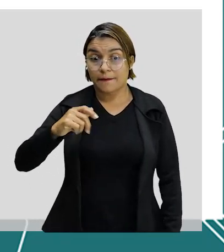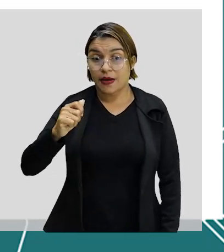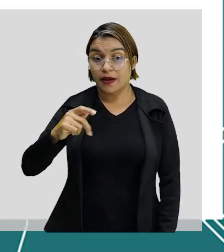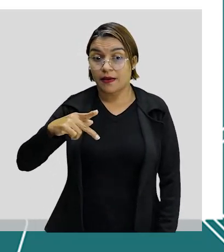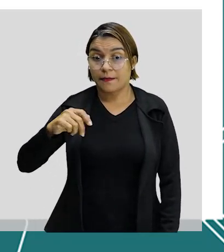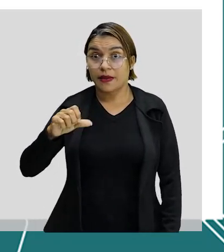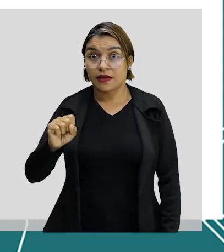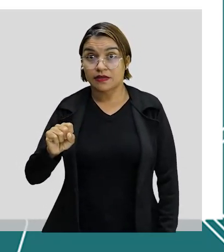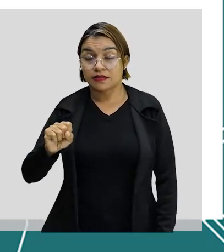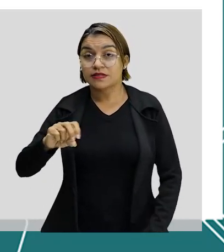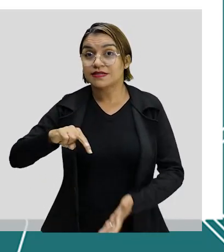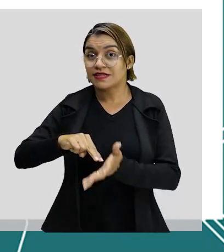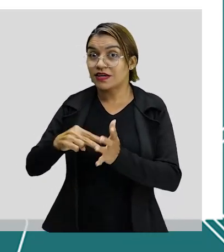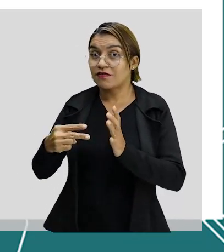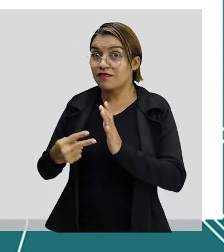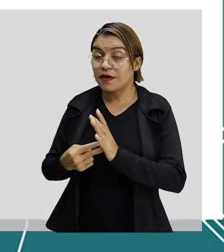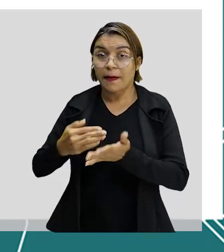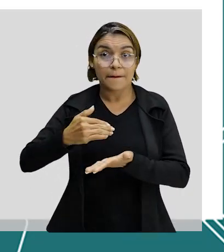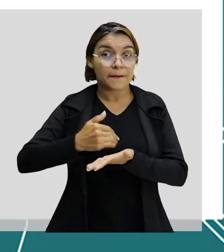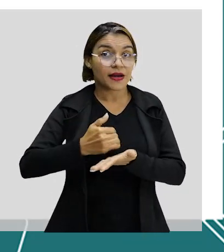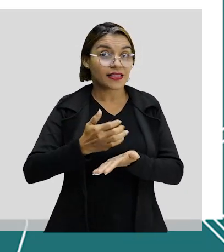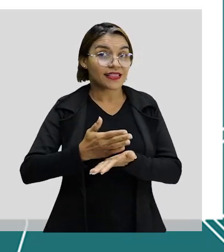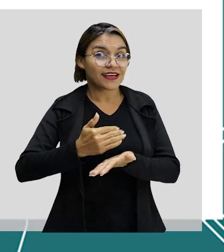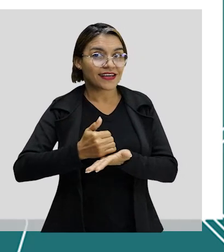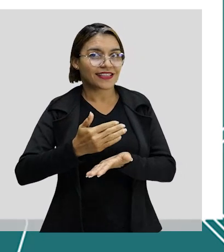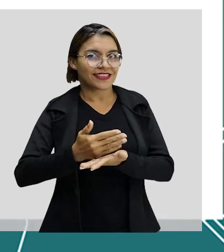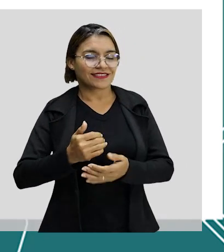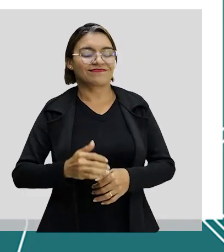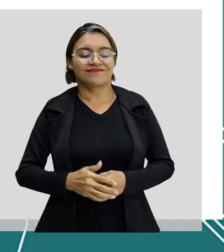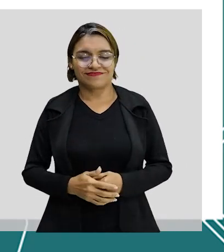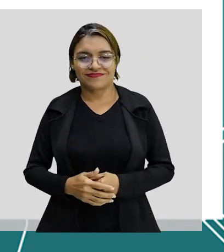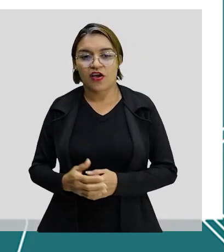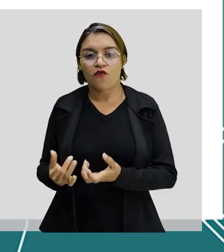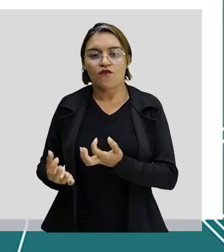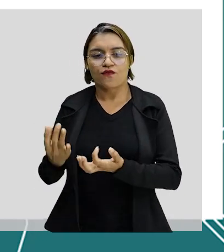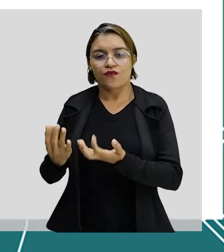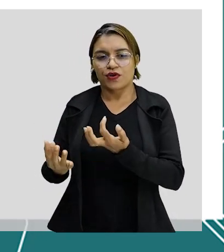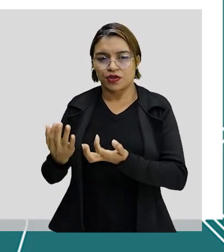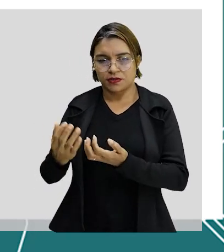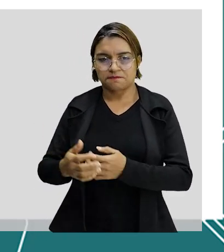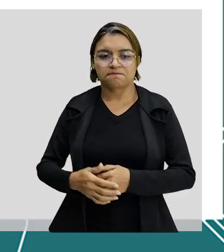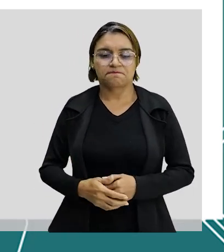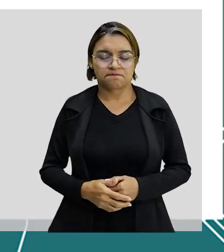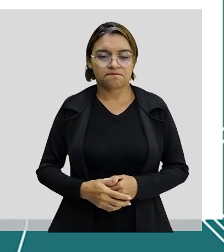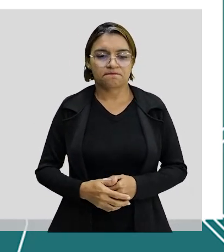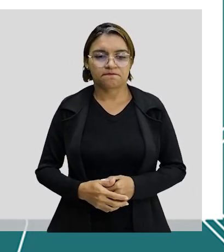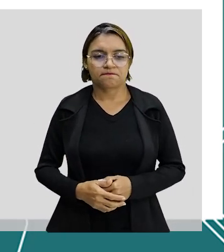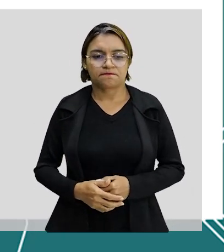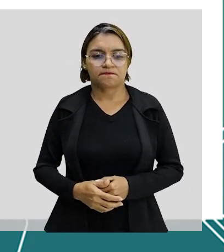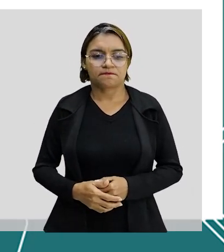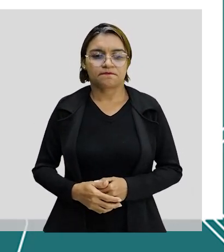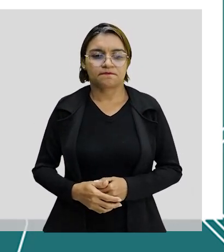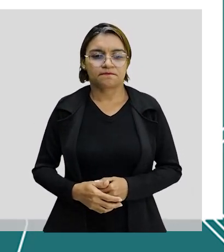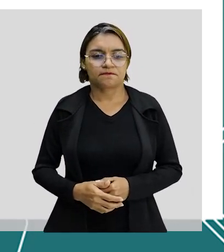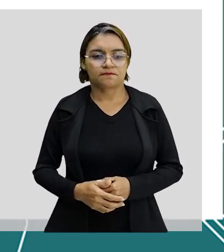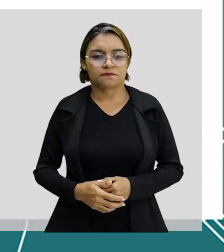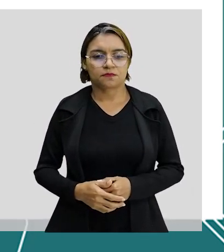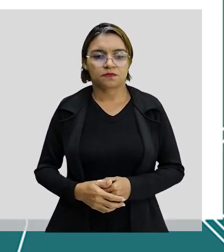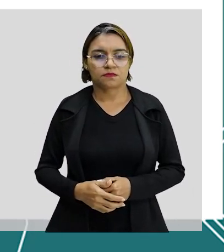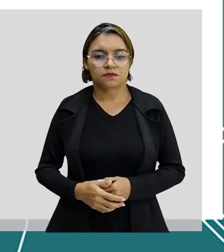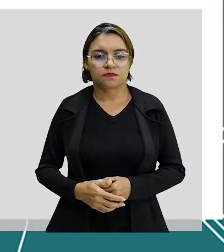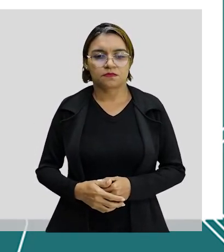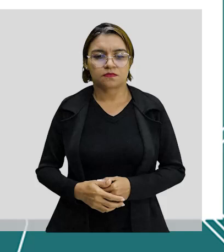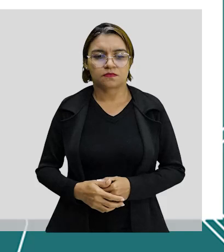de papa, tá? Então, eu quero batatas fritas. Papa é o mesmo que batata.